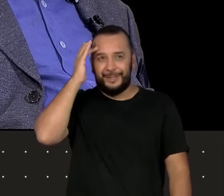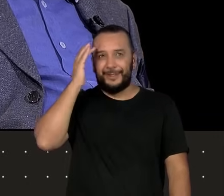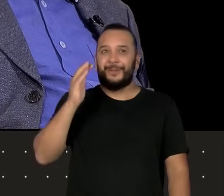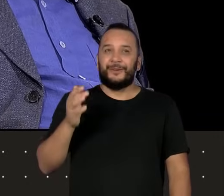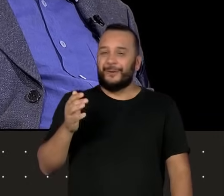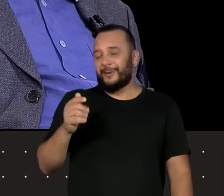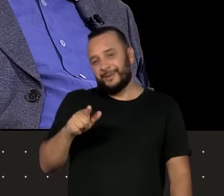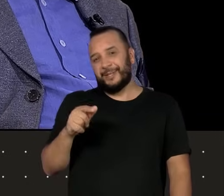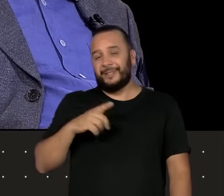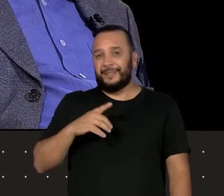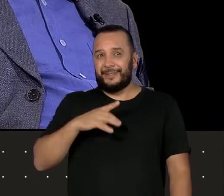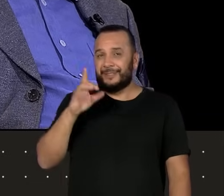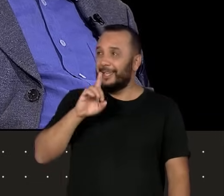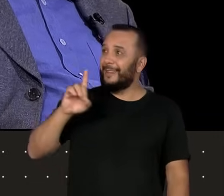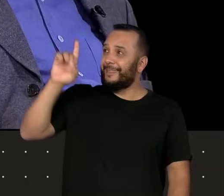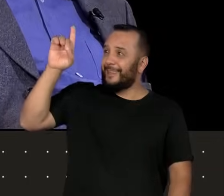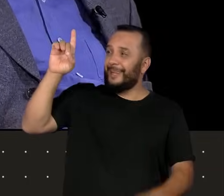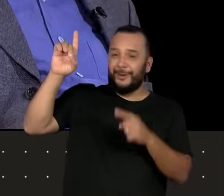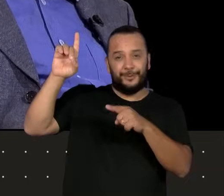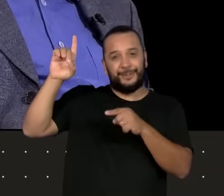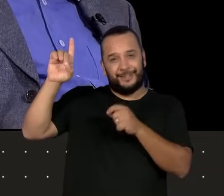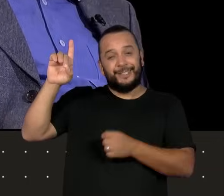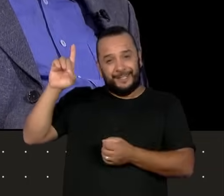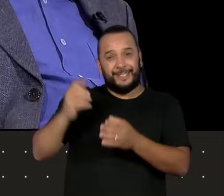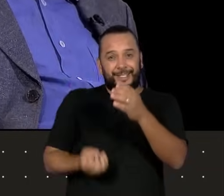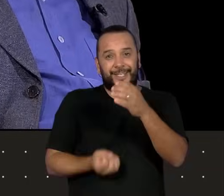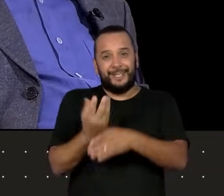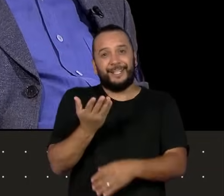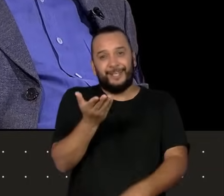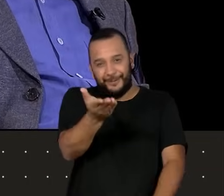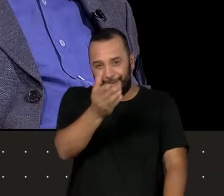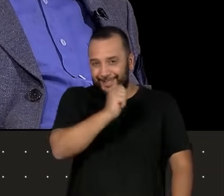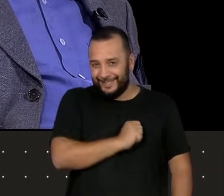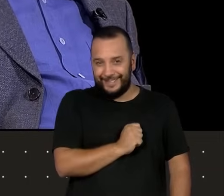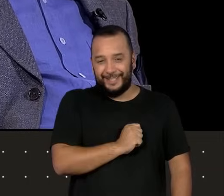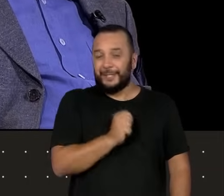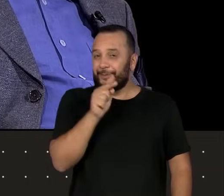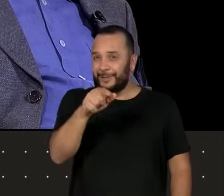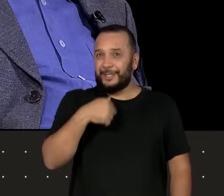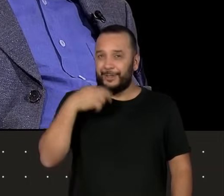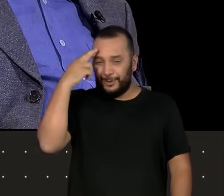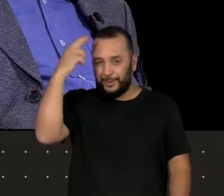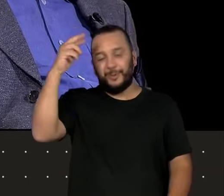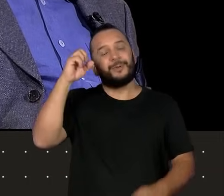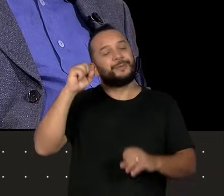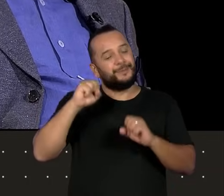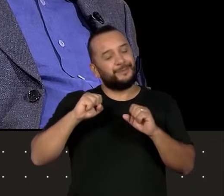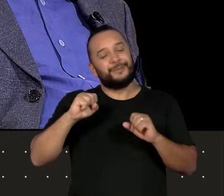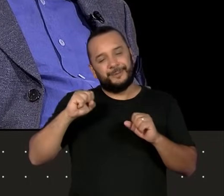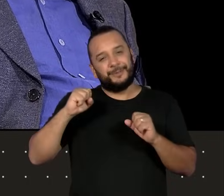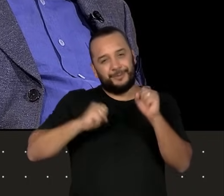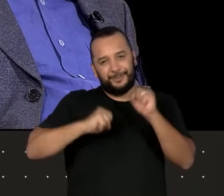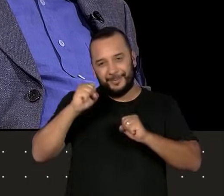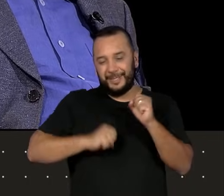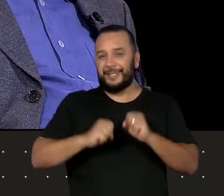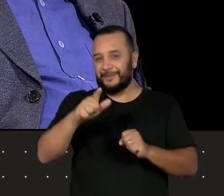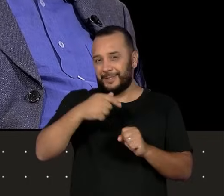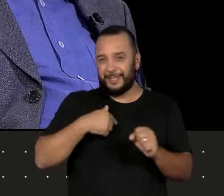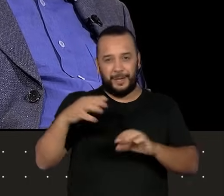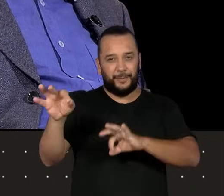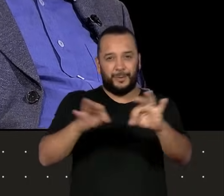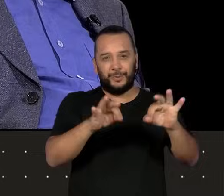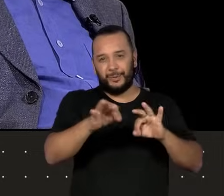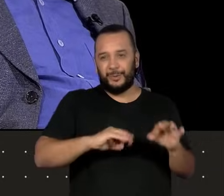não existisse, Deus o inventaria, pode saber disso. Você é um grande empresário, um grande produtor, fez